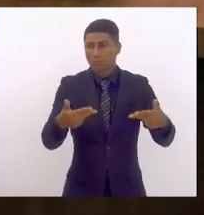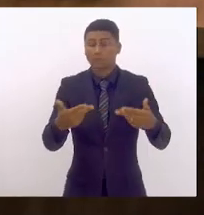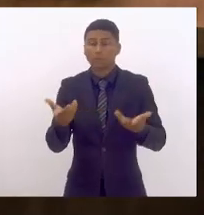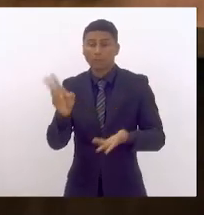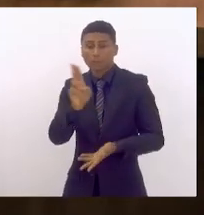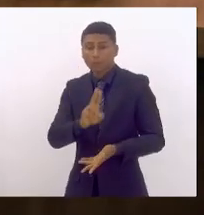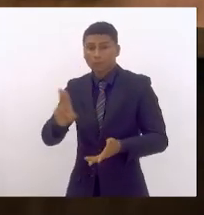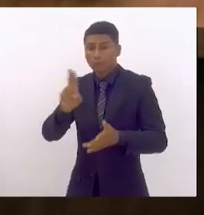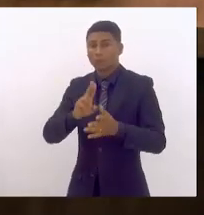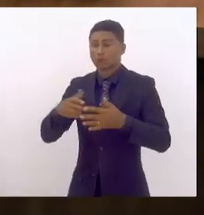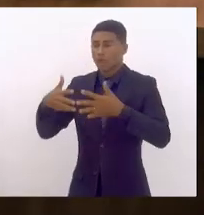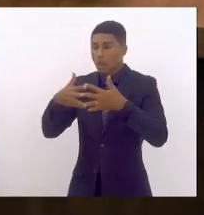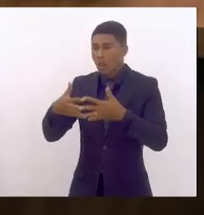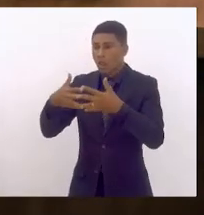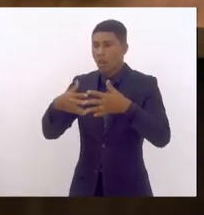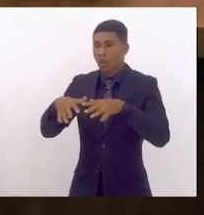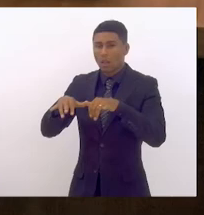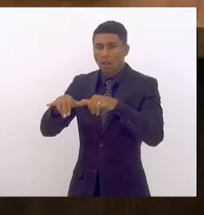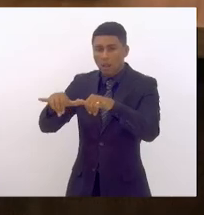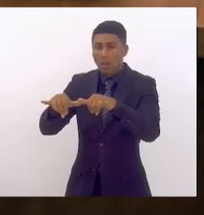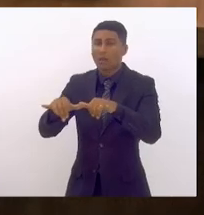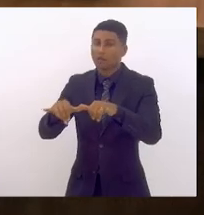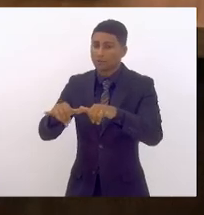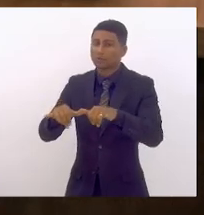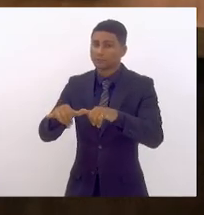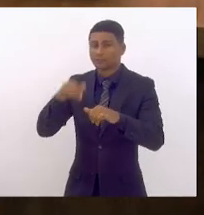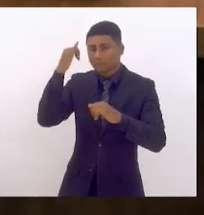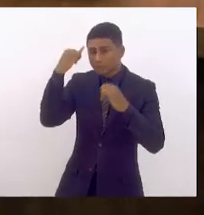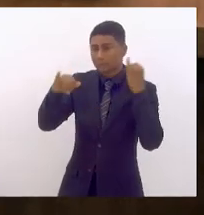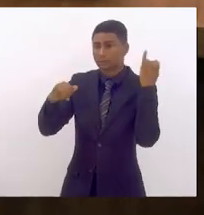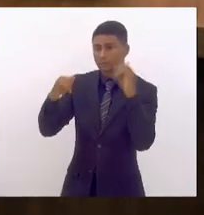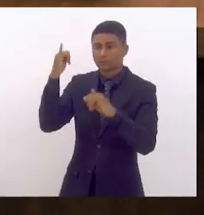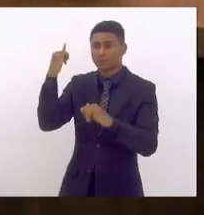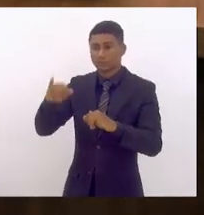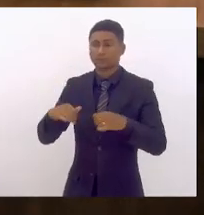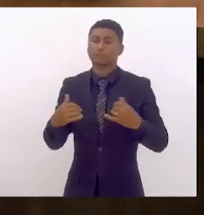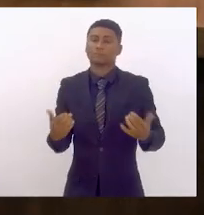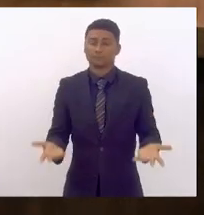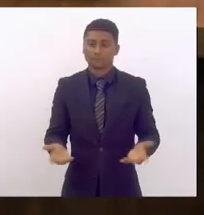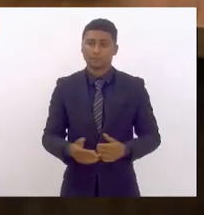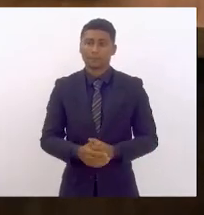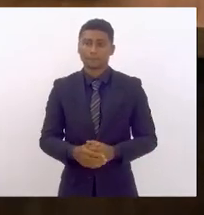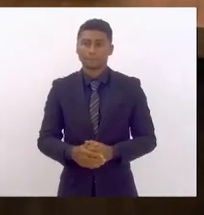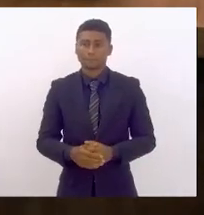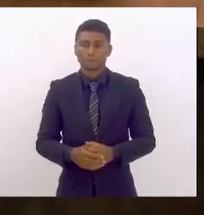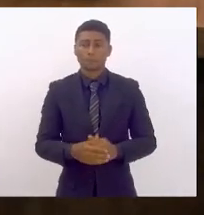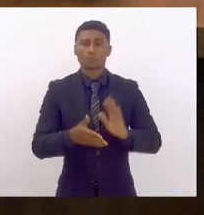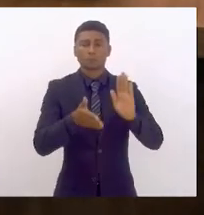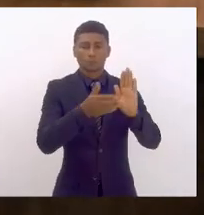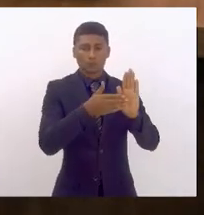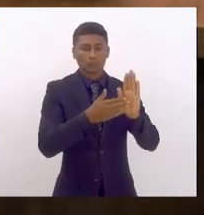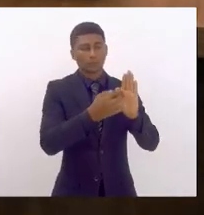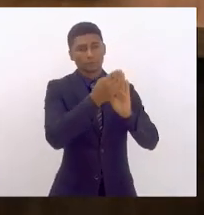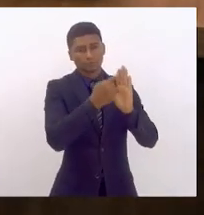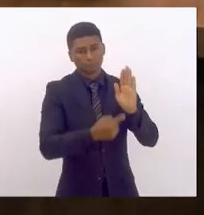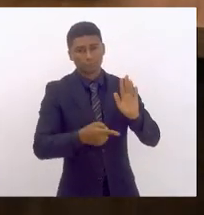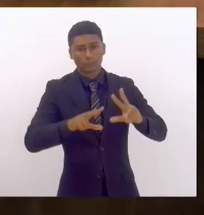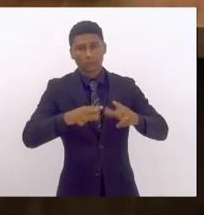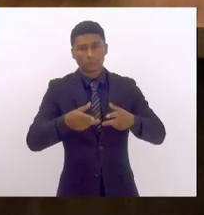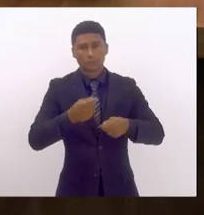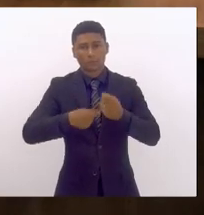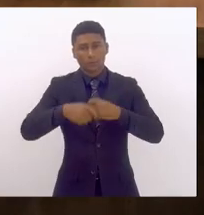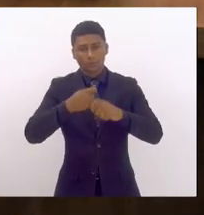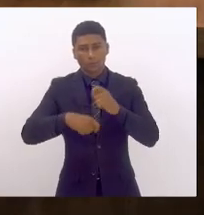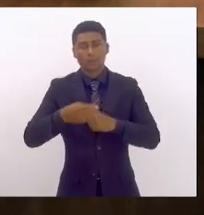empilhadeiras seja é melhor regulado portanto considerando Considerando o terror da proposta a comissão de economia